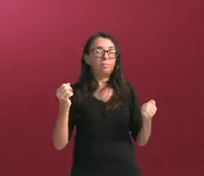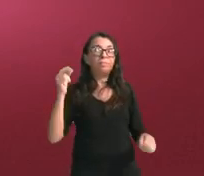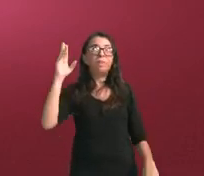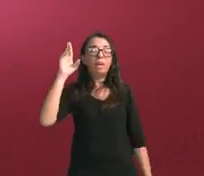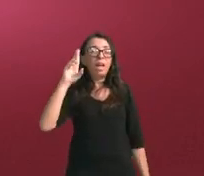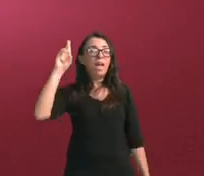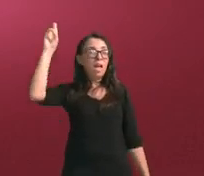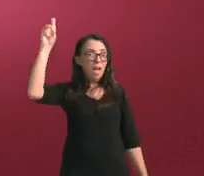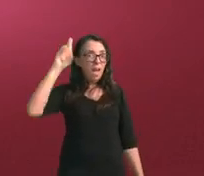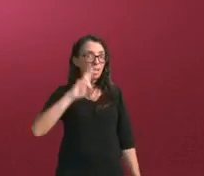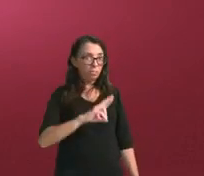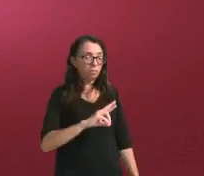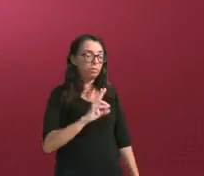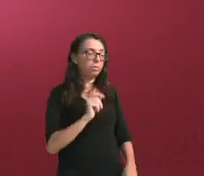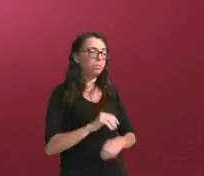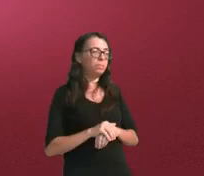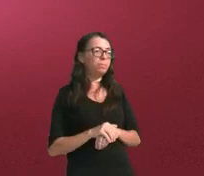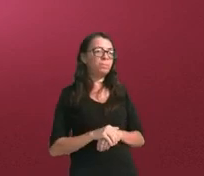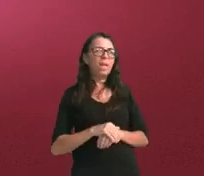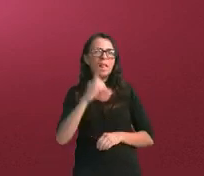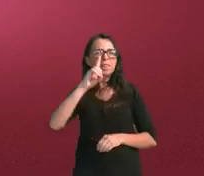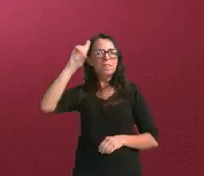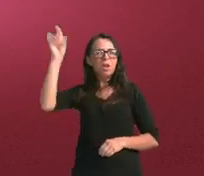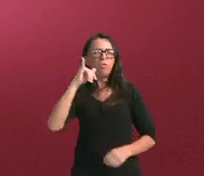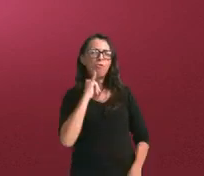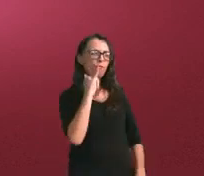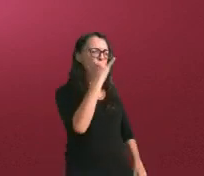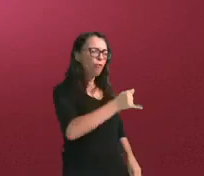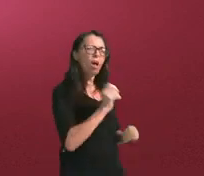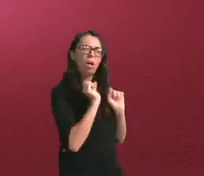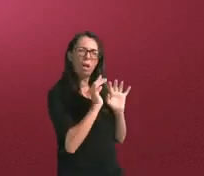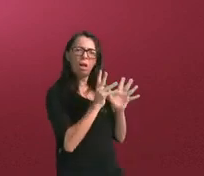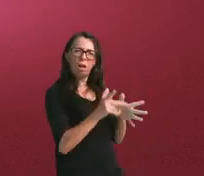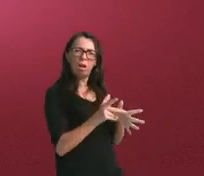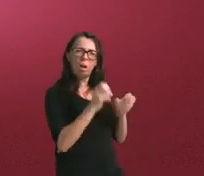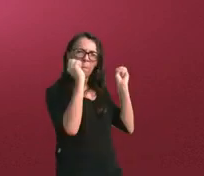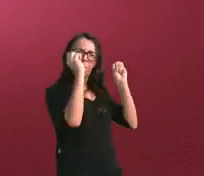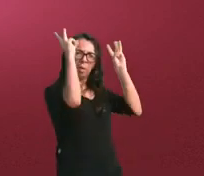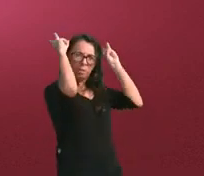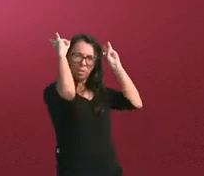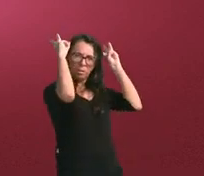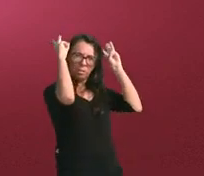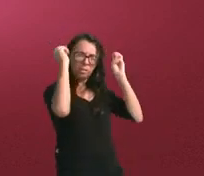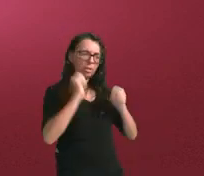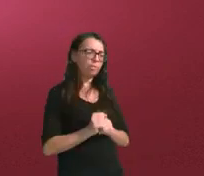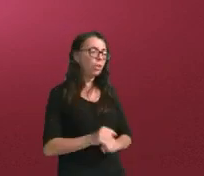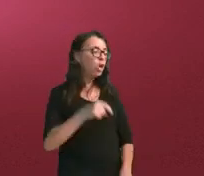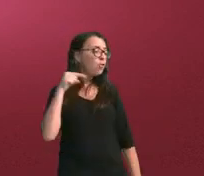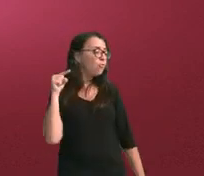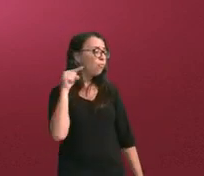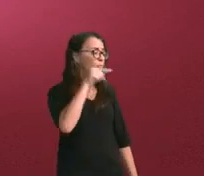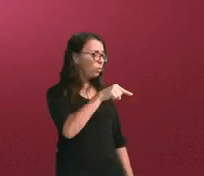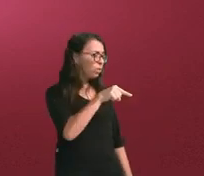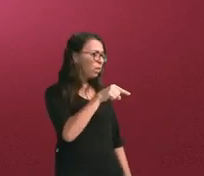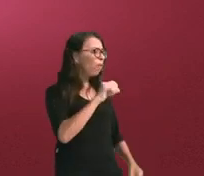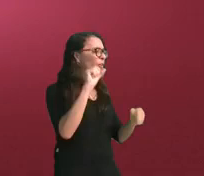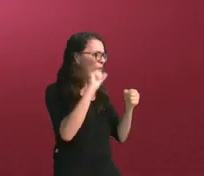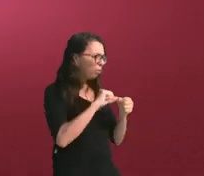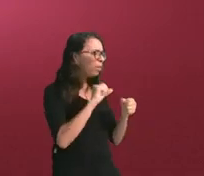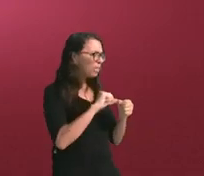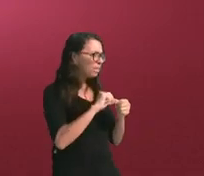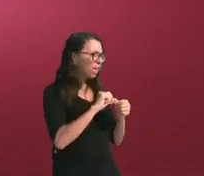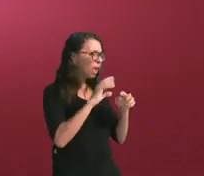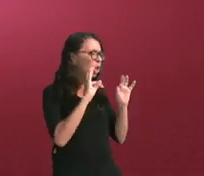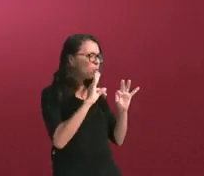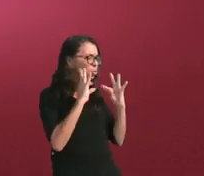ordenar. Isso é Deus falando para Moisés, ó. Tu falarás tudo o que eu te ordenar. E